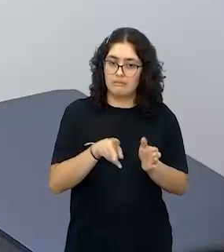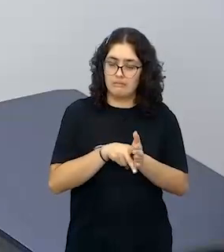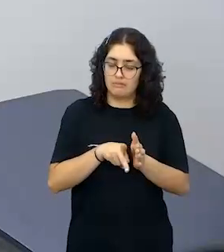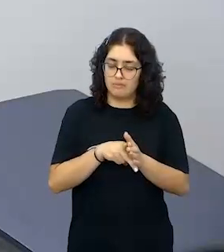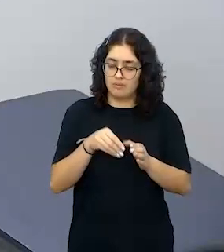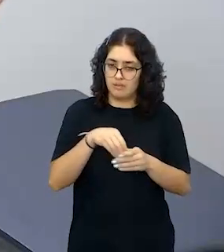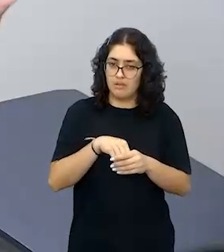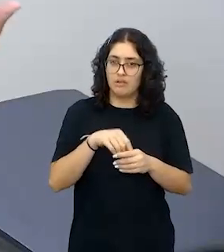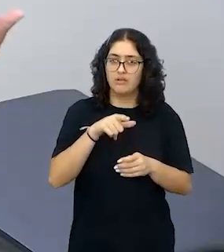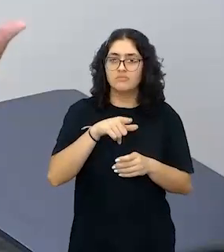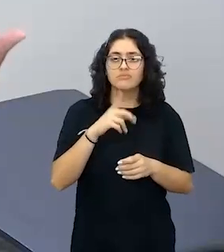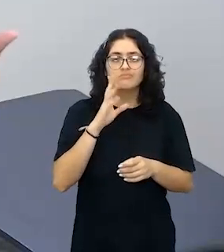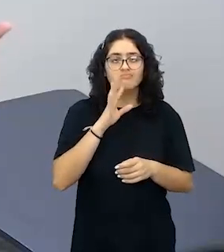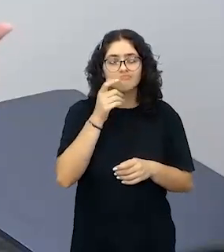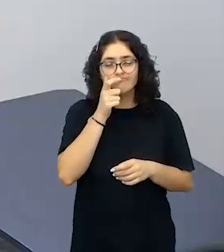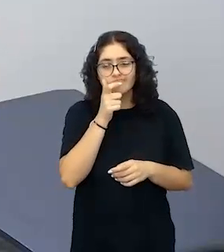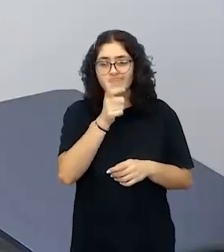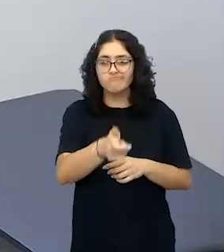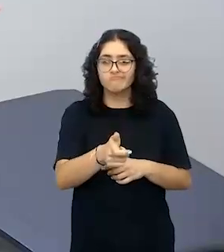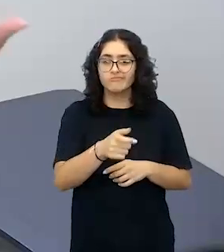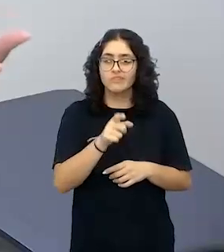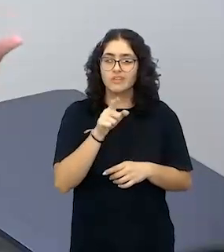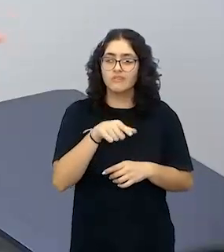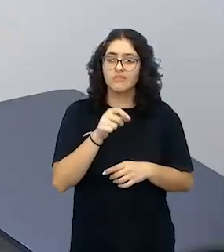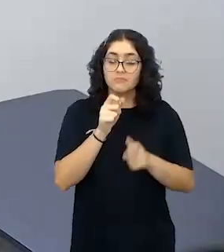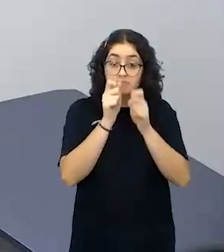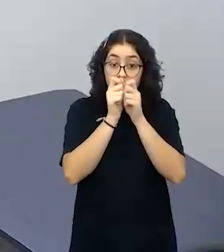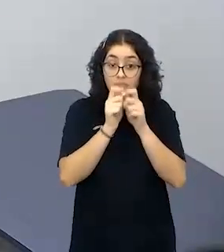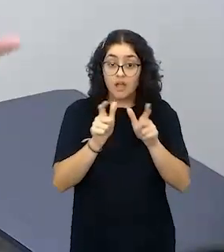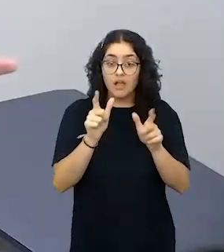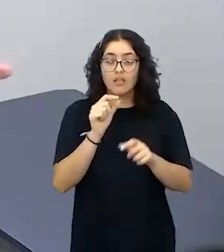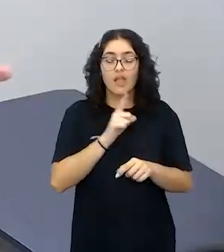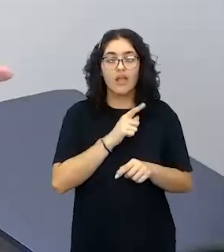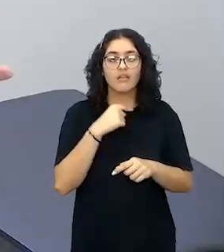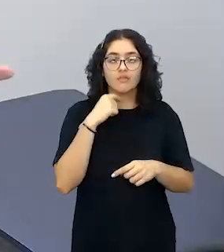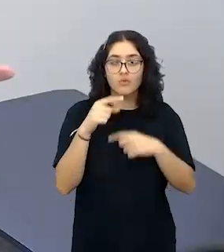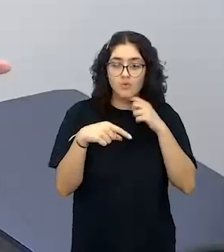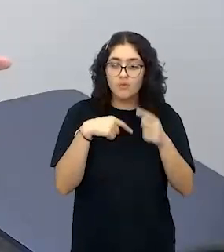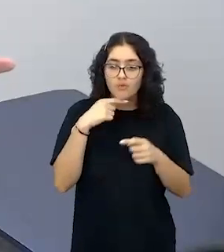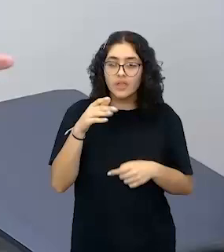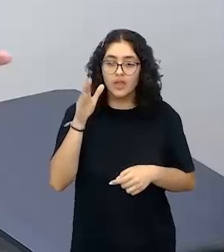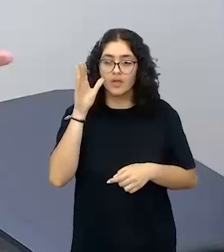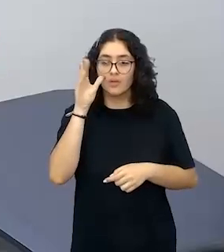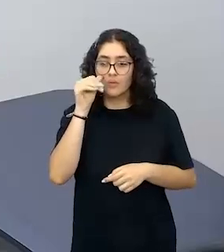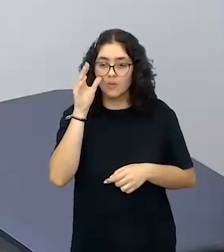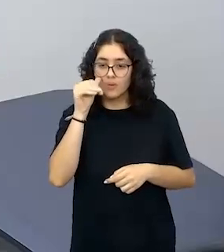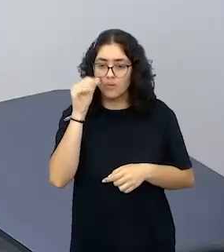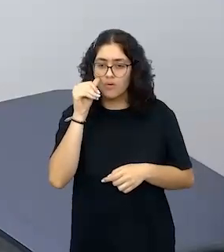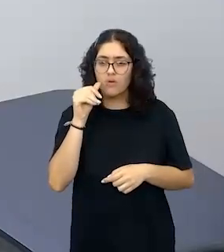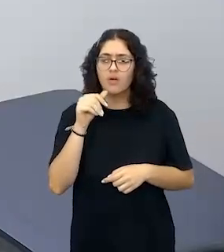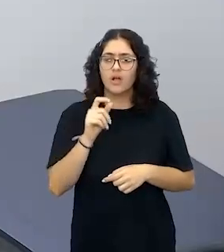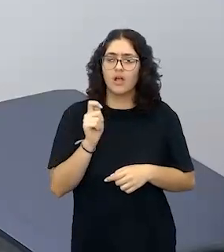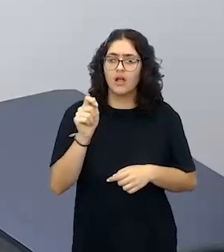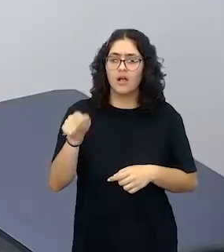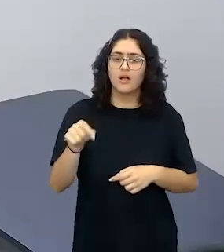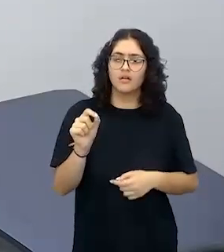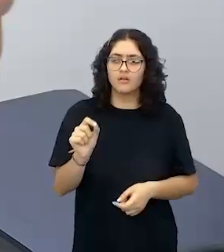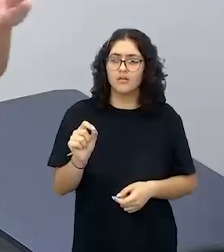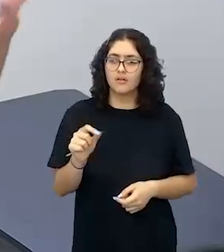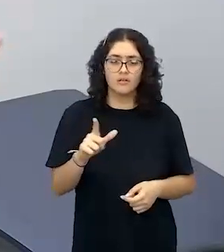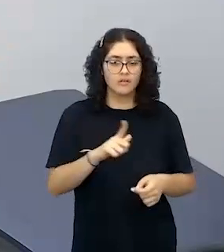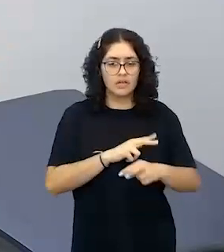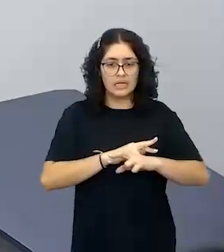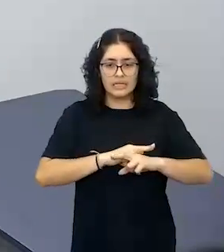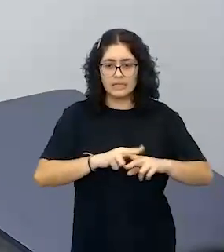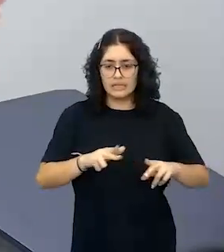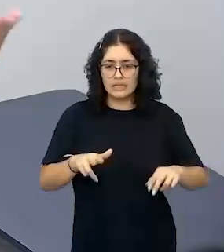mais interessantes, daquilo que desperta dúvida, que desperta curiosidade, né, poder trabalhar